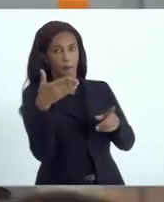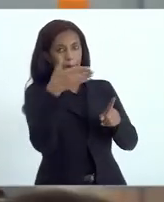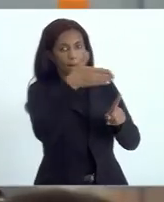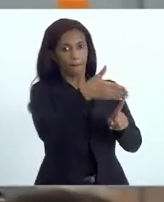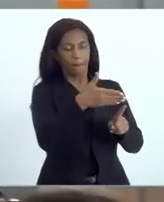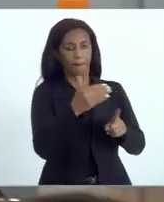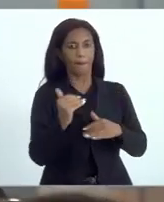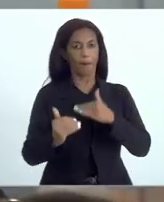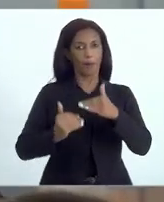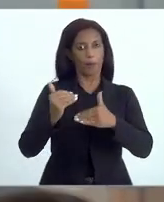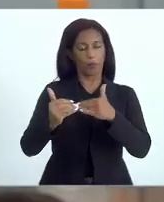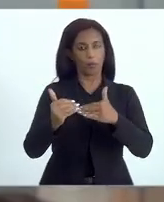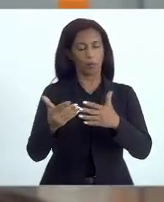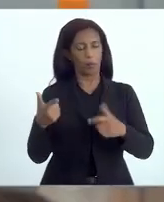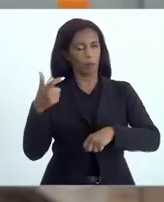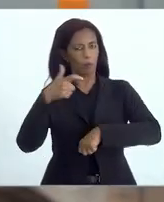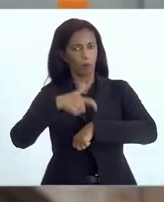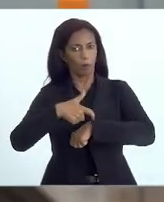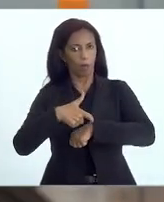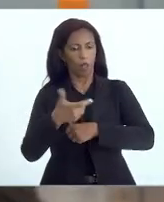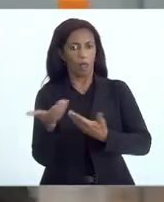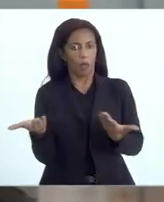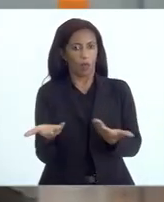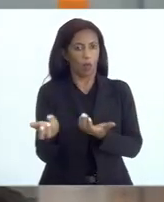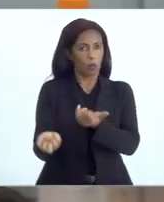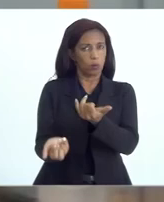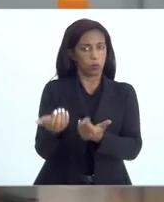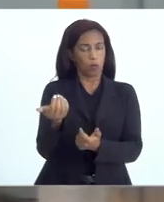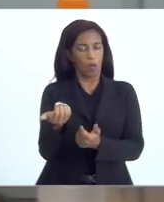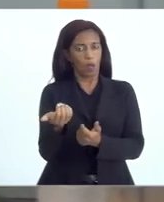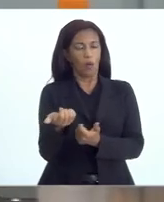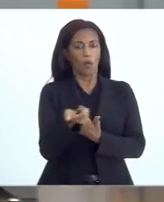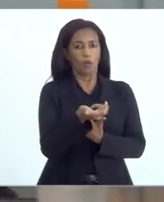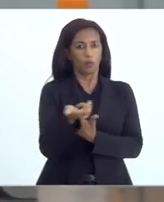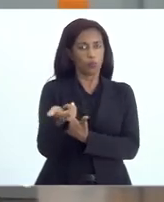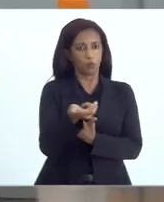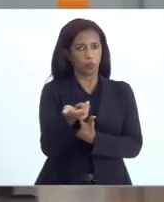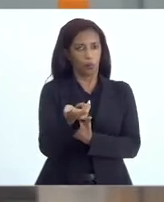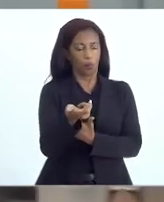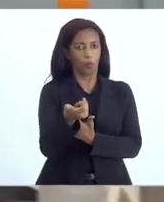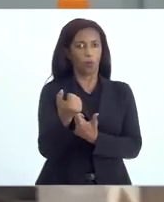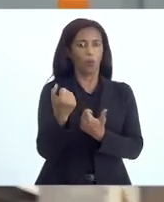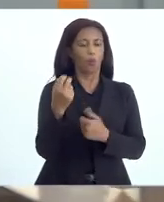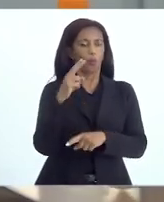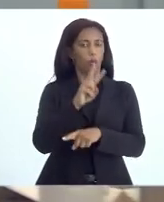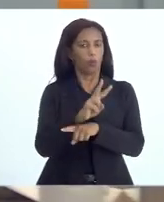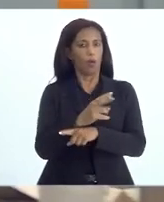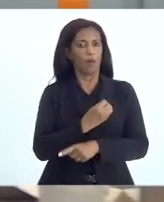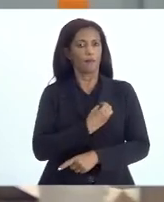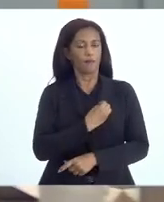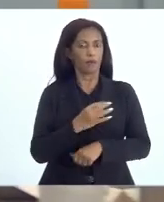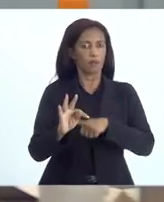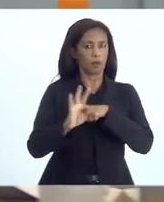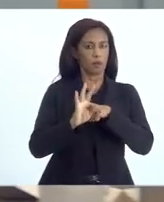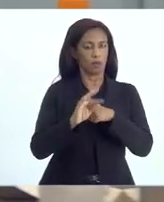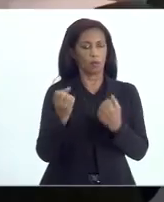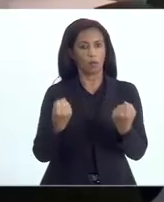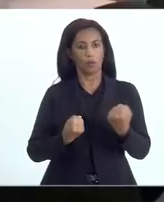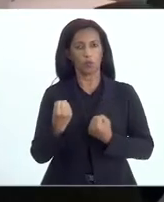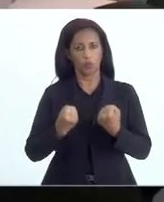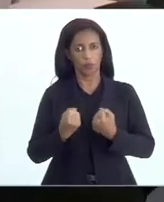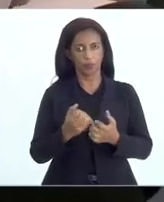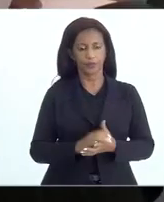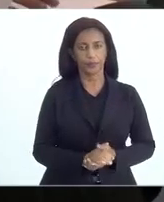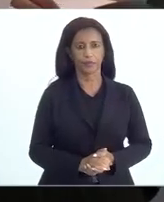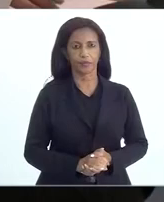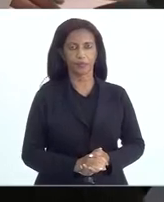mas por hora o concurso de combatentes guarda-vidas motoristas e esse de técnico de enfermagem dos candidatos que sumiram